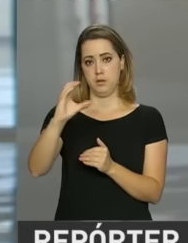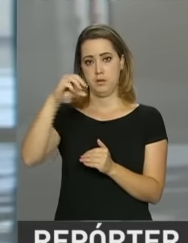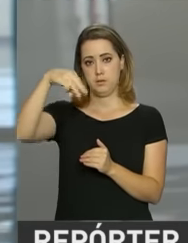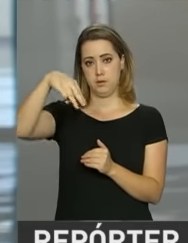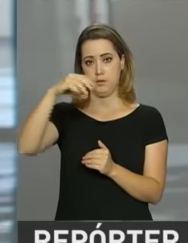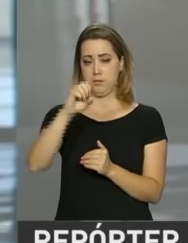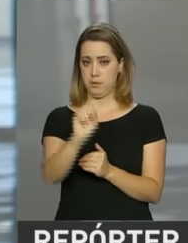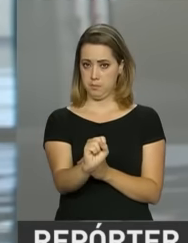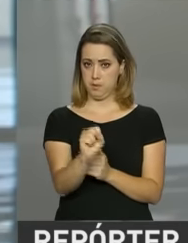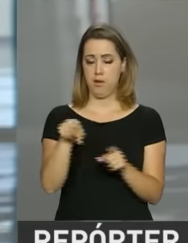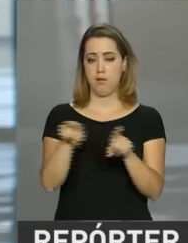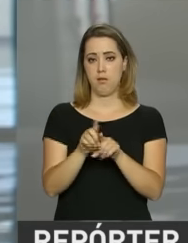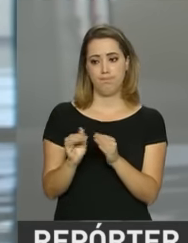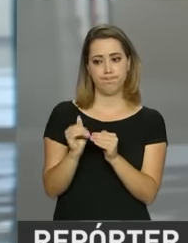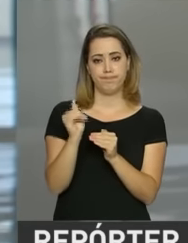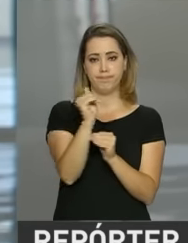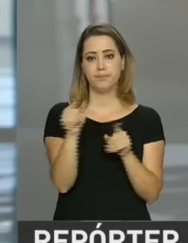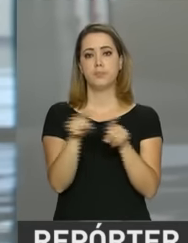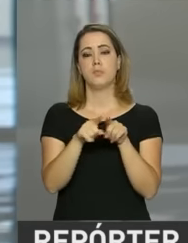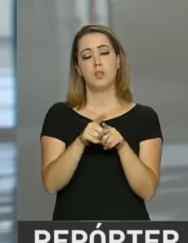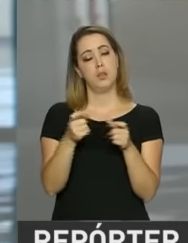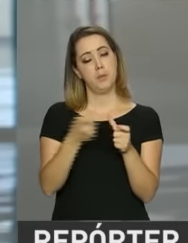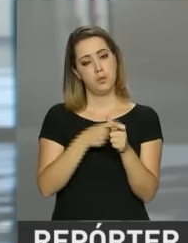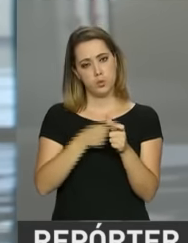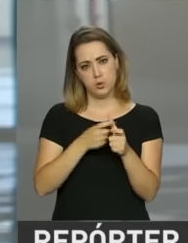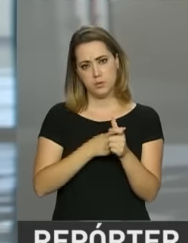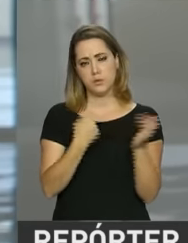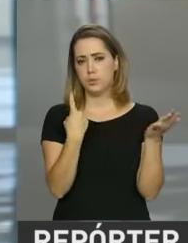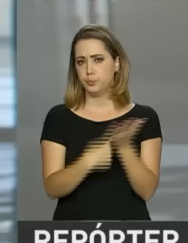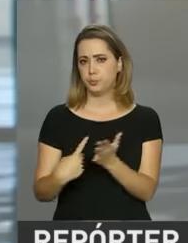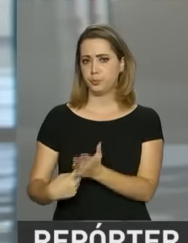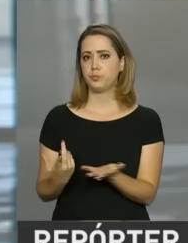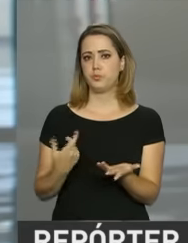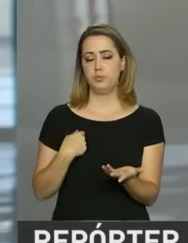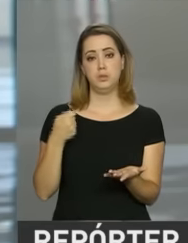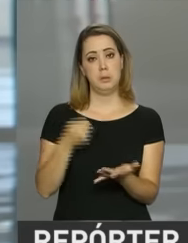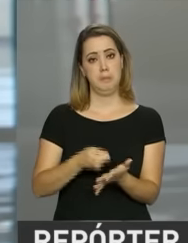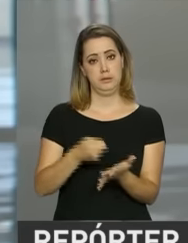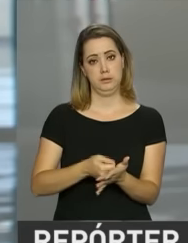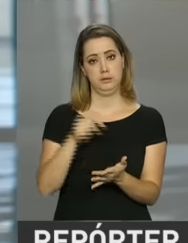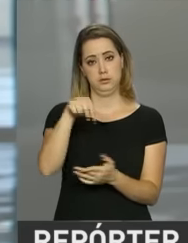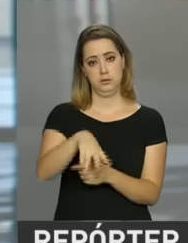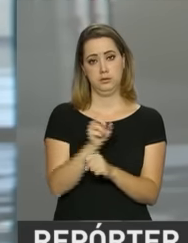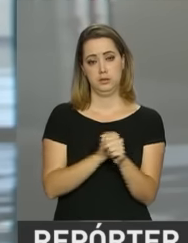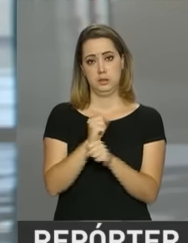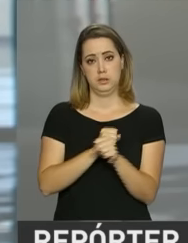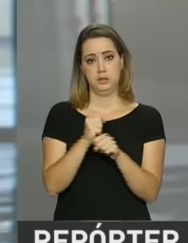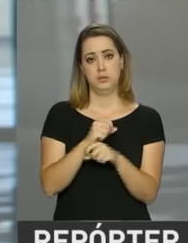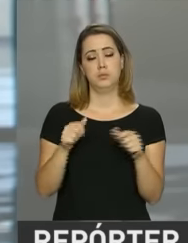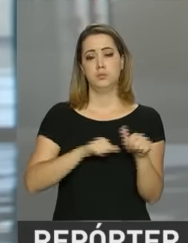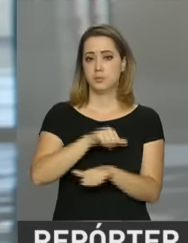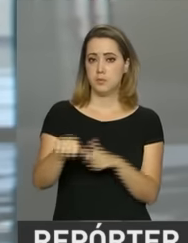fiscais haverá também repactuação de dívidas parte da dos restos a pagar que vencem neste ano será